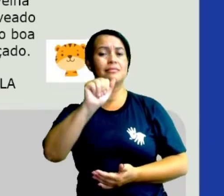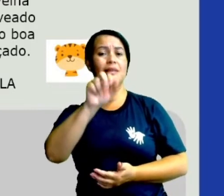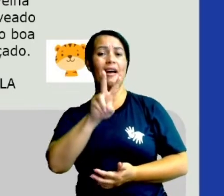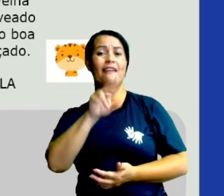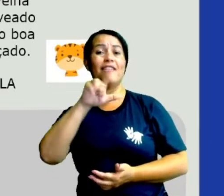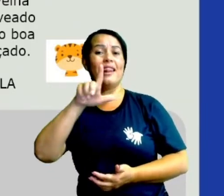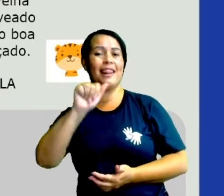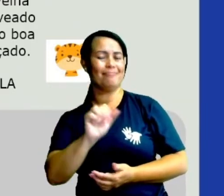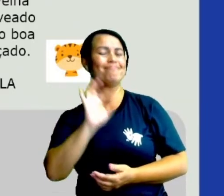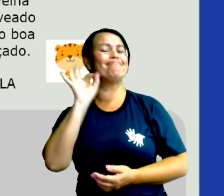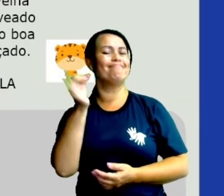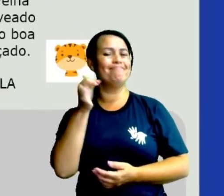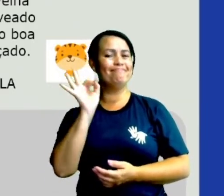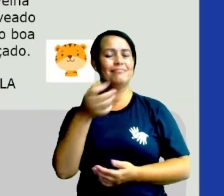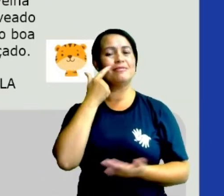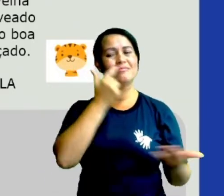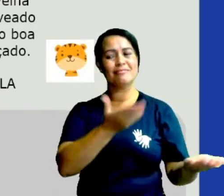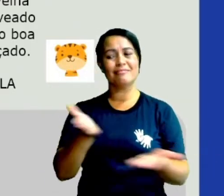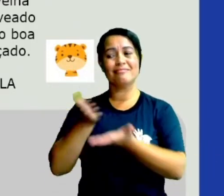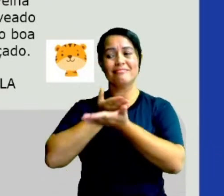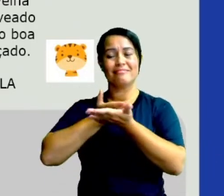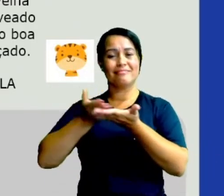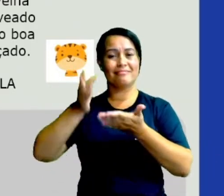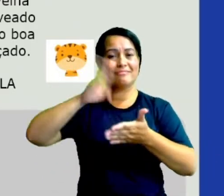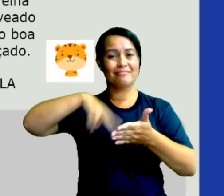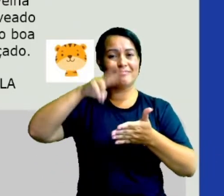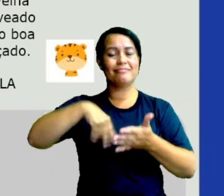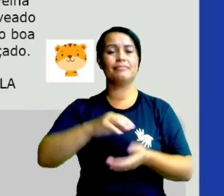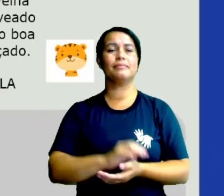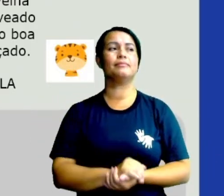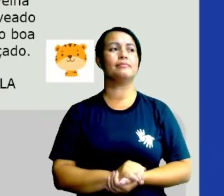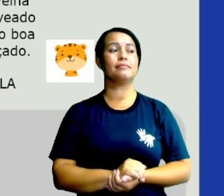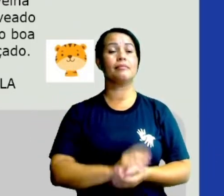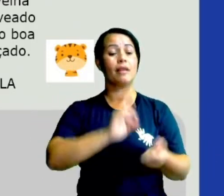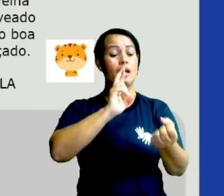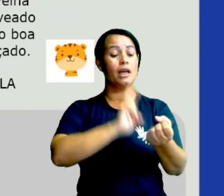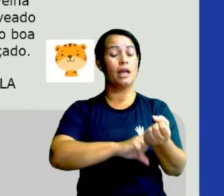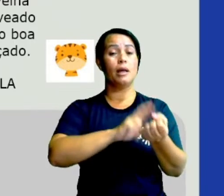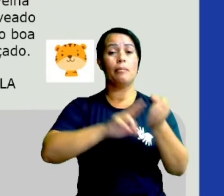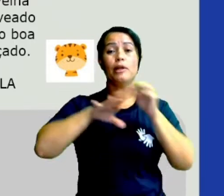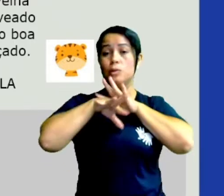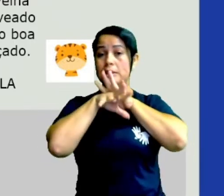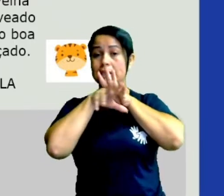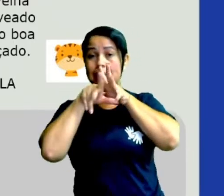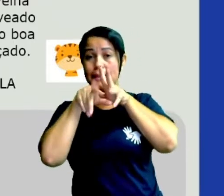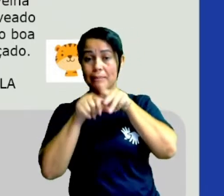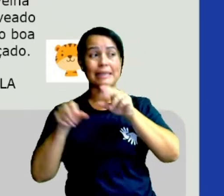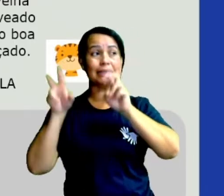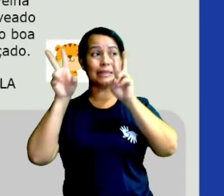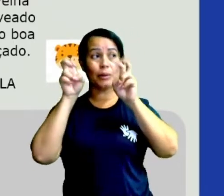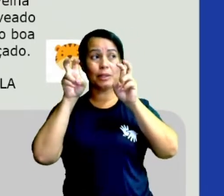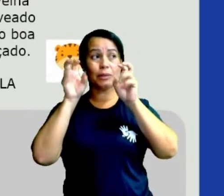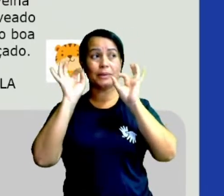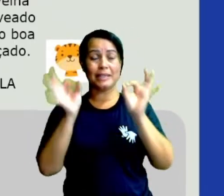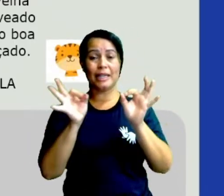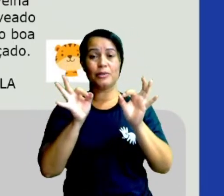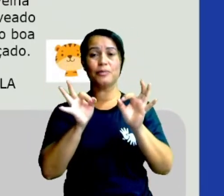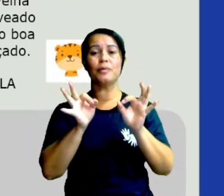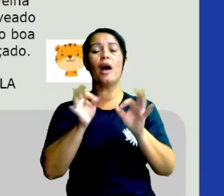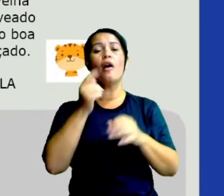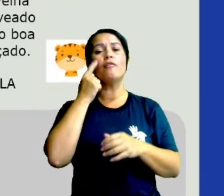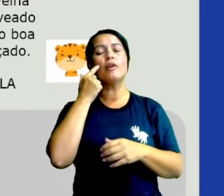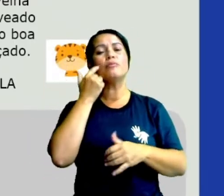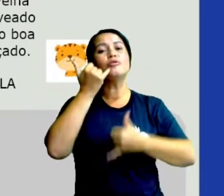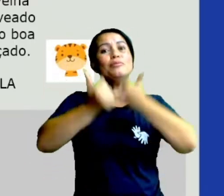isso mesmo vamos começar a leitura a rima dos bichos Esse é o título tá